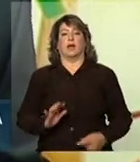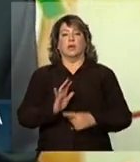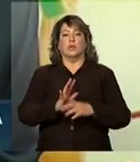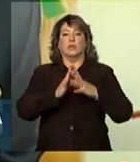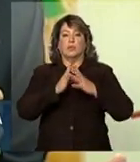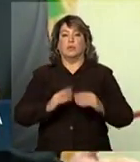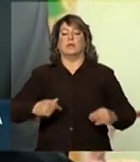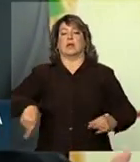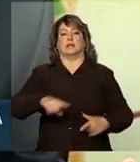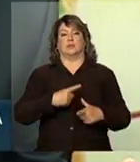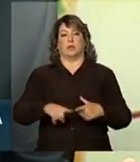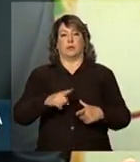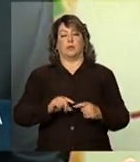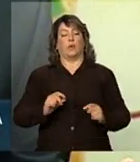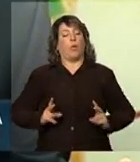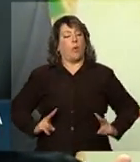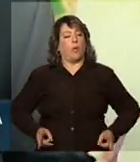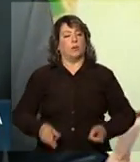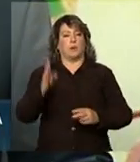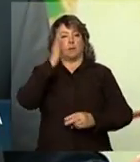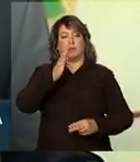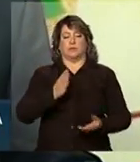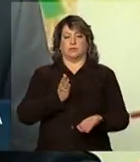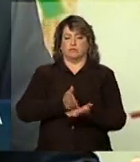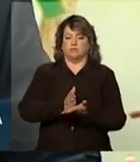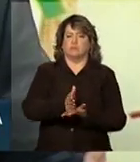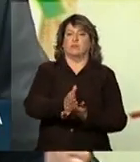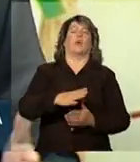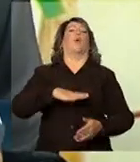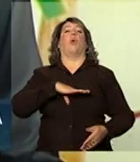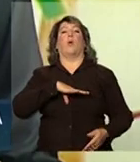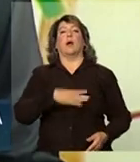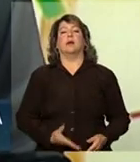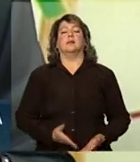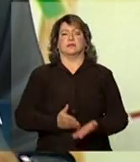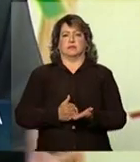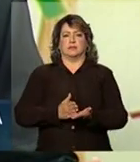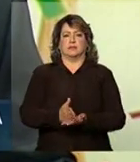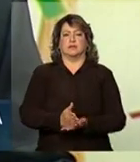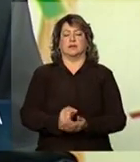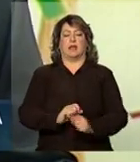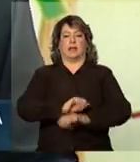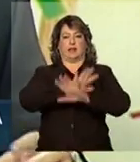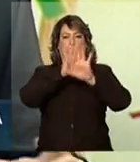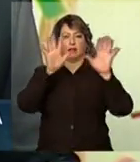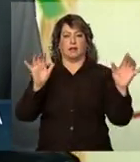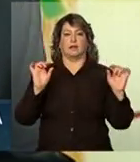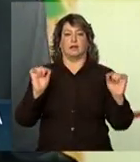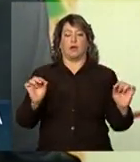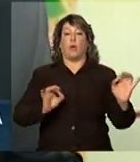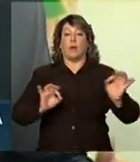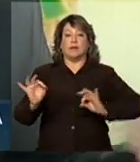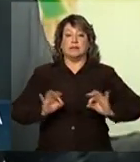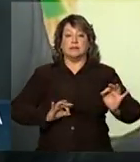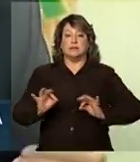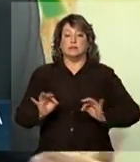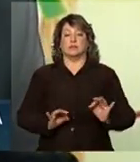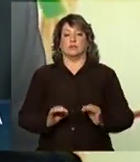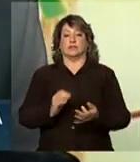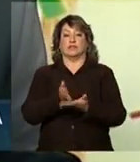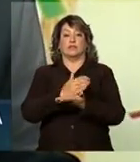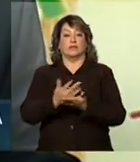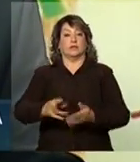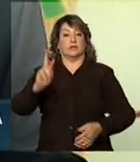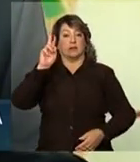e continuar no rumo que o Brasil tem enfrentado, com coragem, com determinação, com transparência, com organização, com divisão